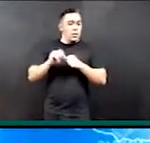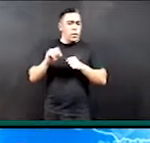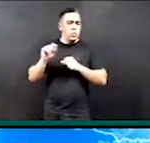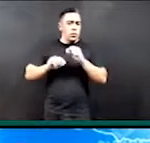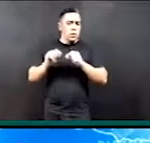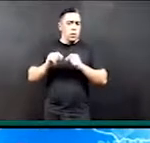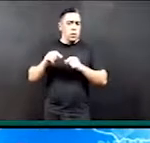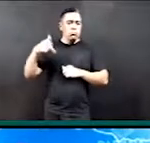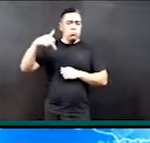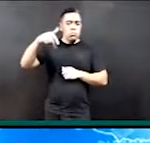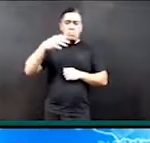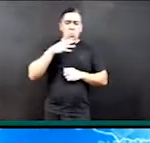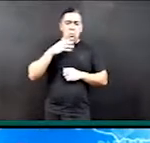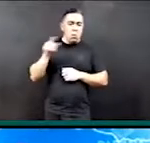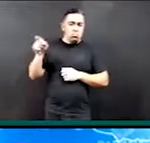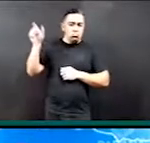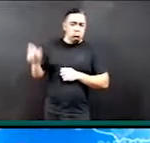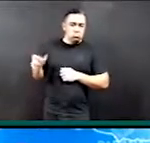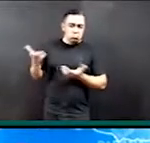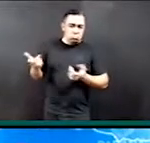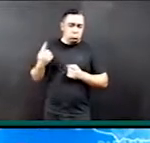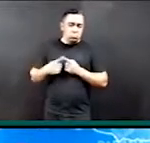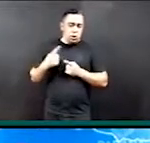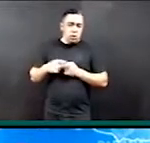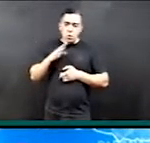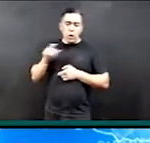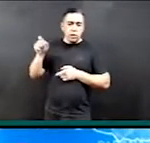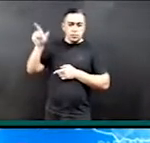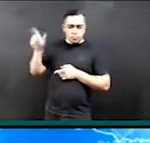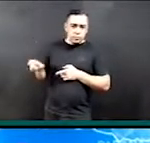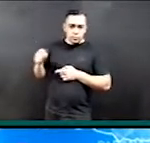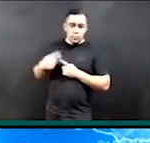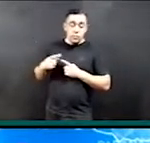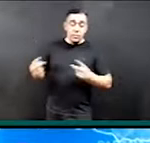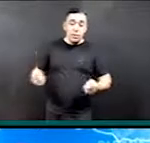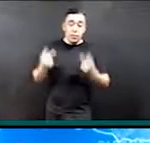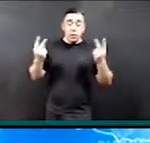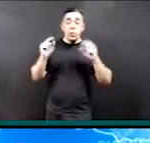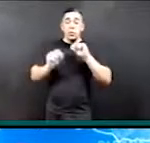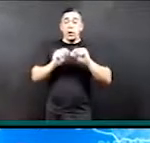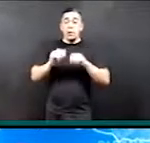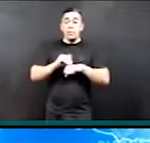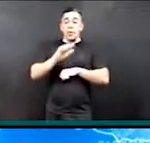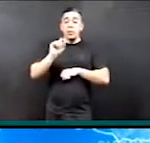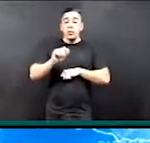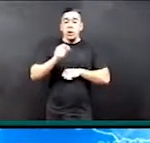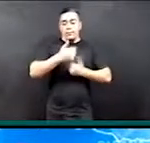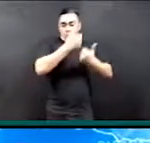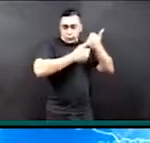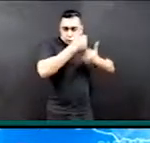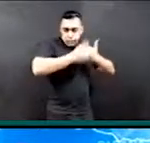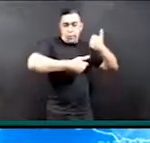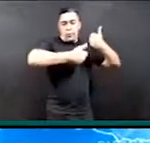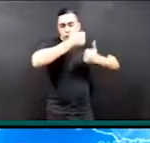os alunos não reconhecem, mas não reconhecem porque existe uma valorização muito grande no mundo do futebol, desse